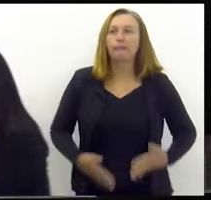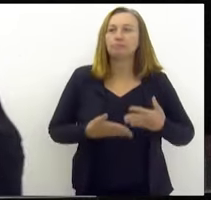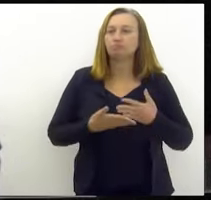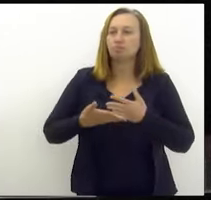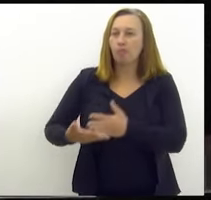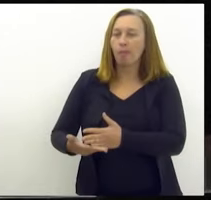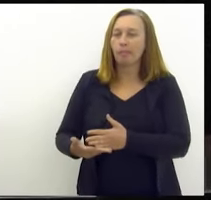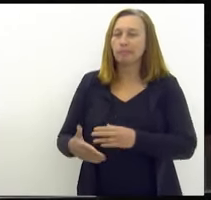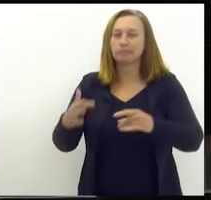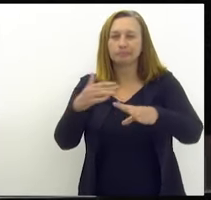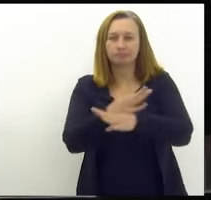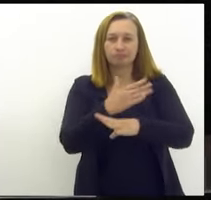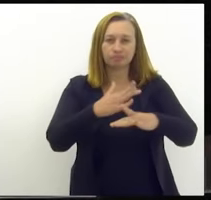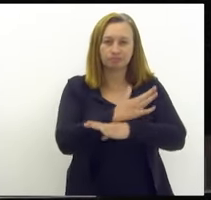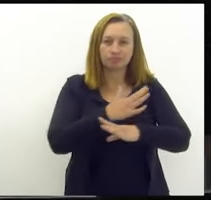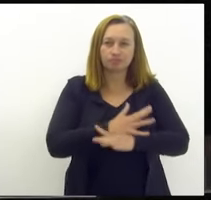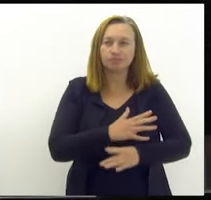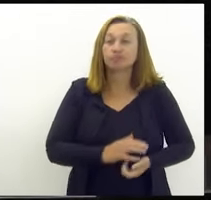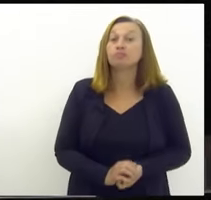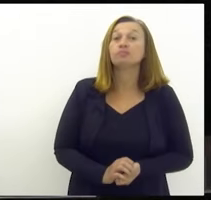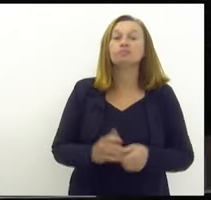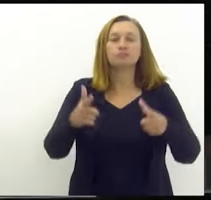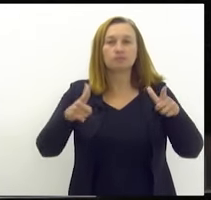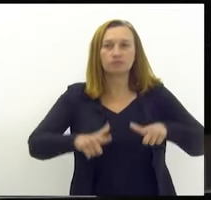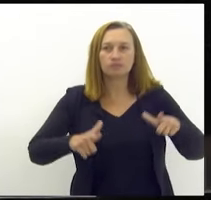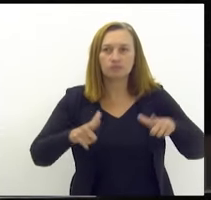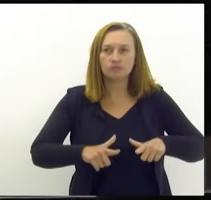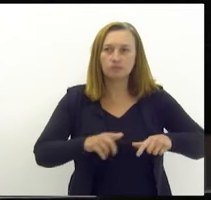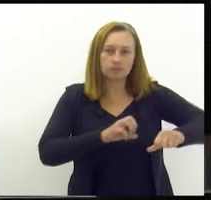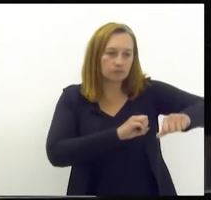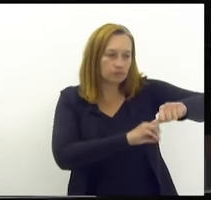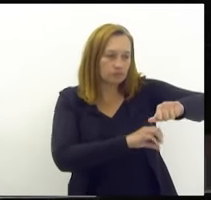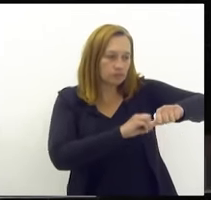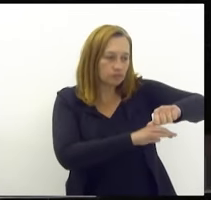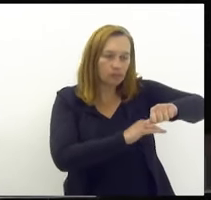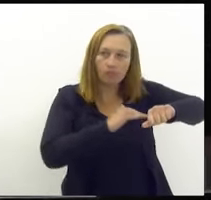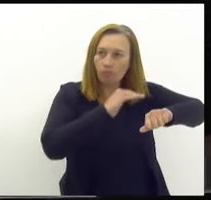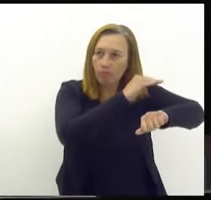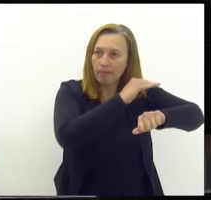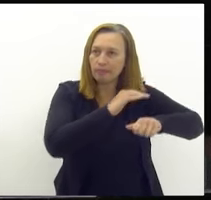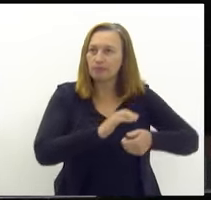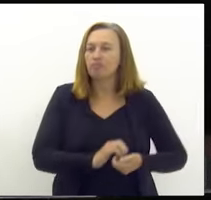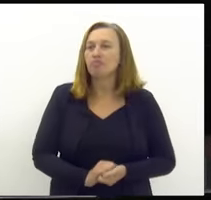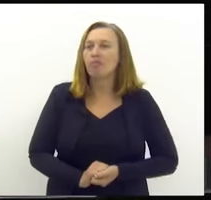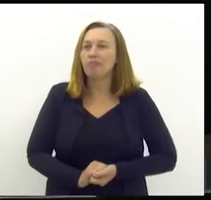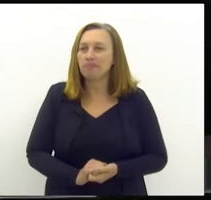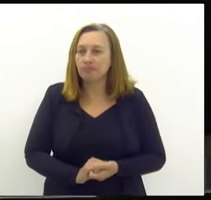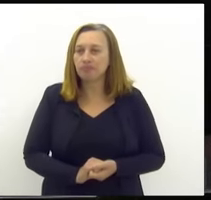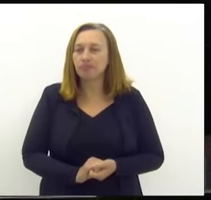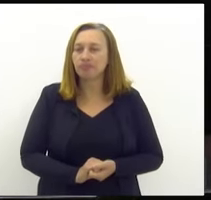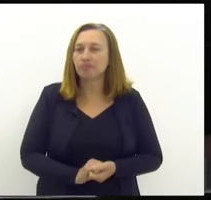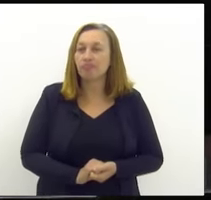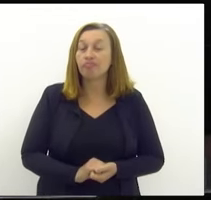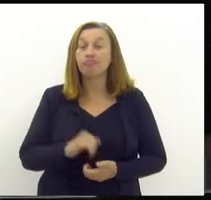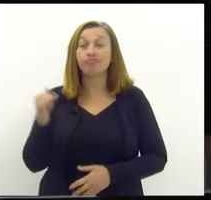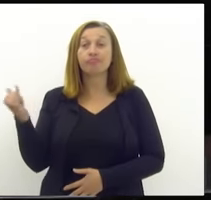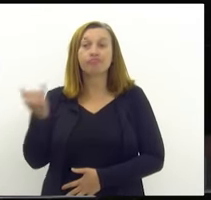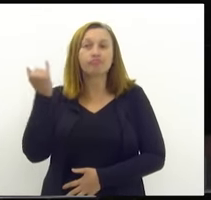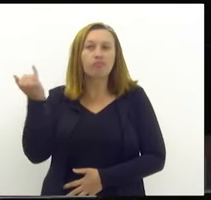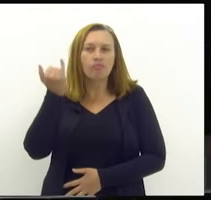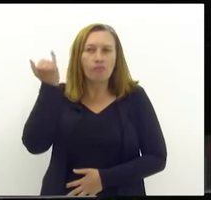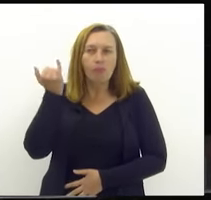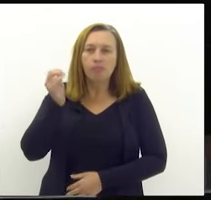aquelas cidades onde os Fundos soberanos são um elemento muito importante